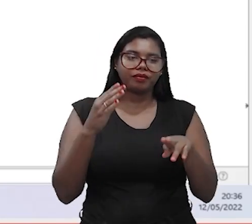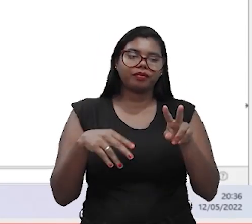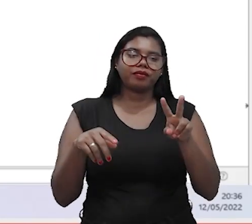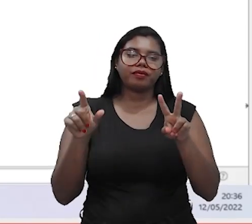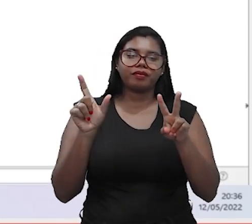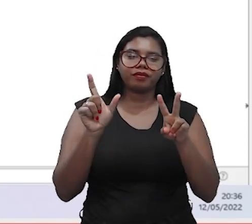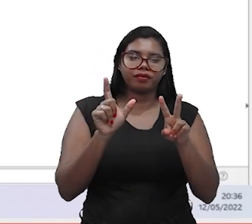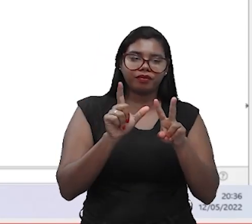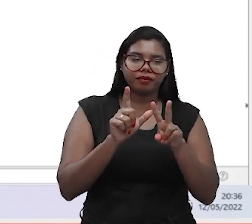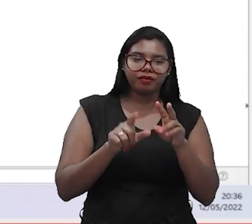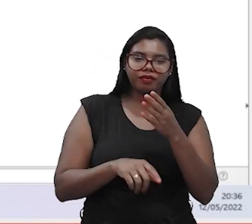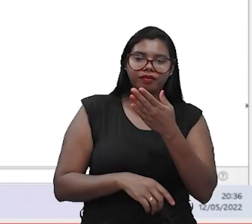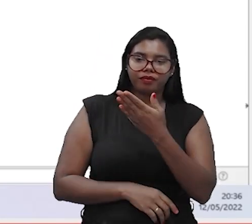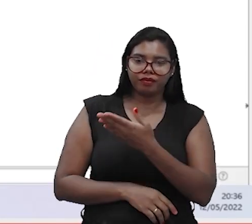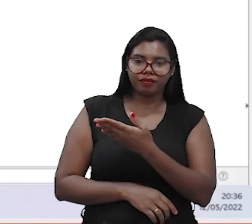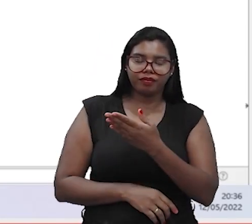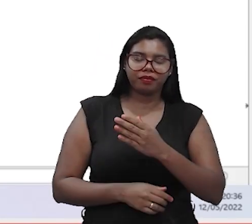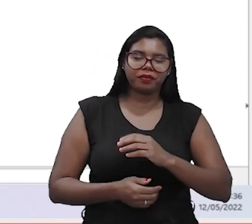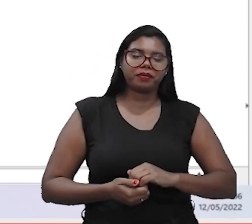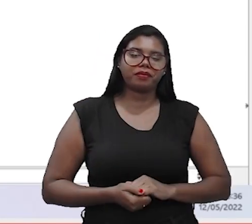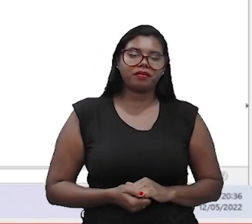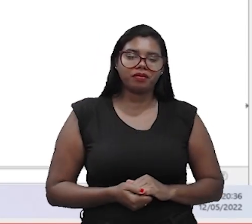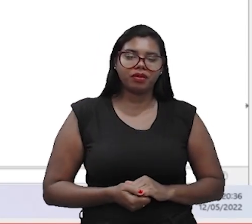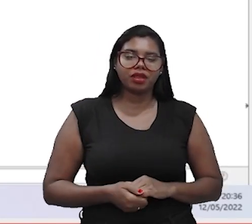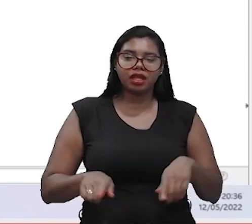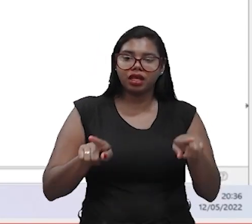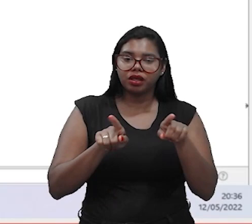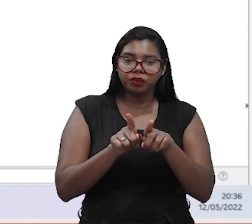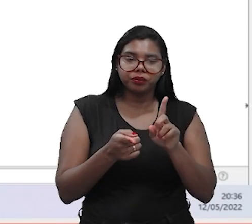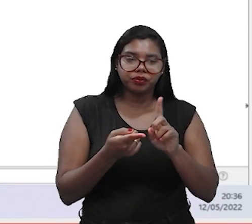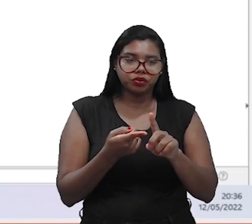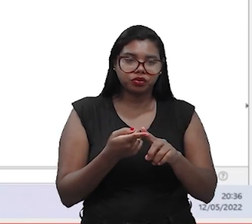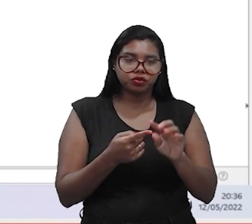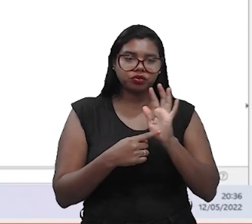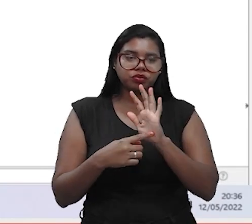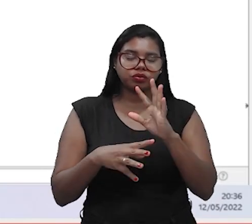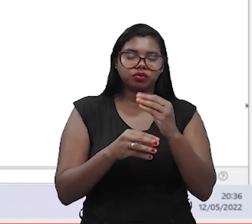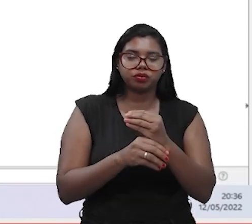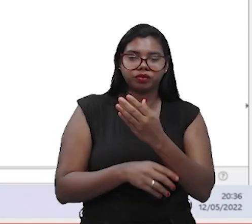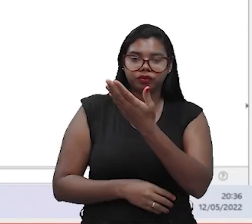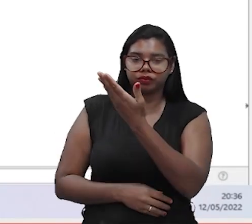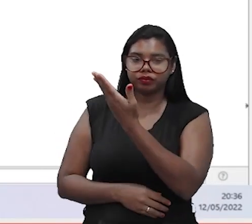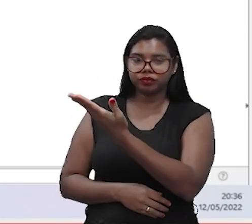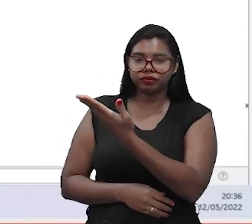igual a 3. Do mesmo jeito que se eu aplicar lá no x do vértice, ó. Menos